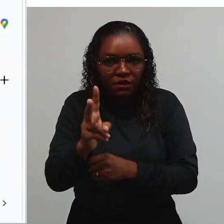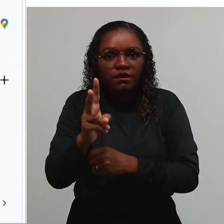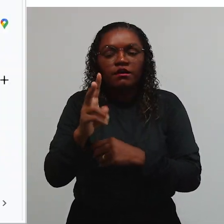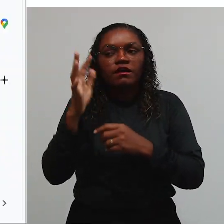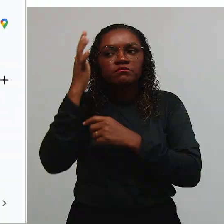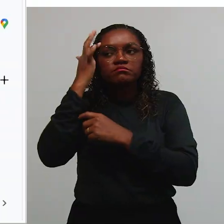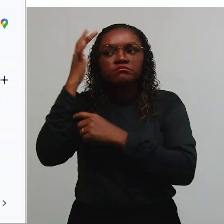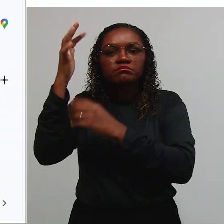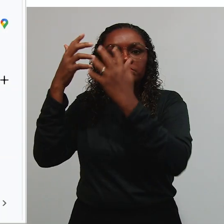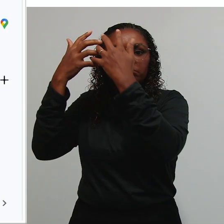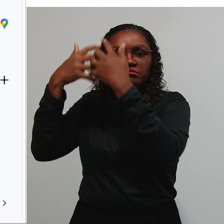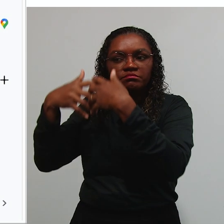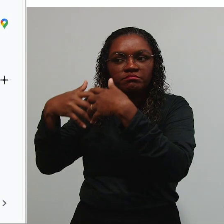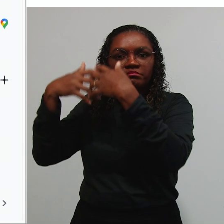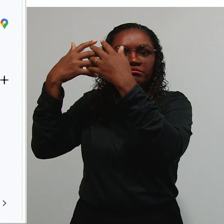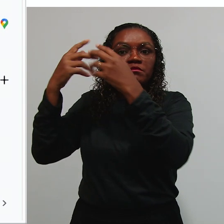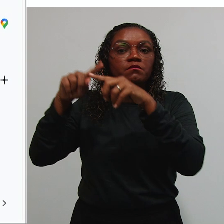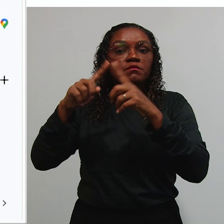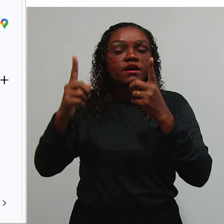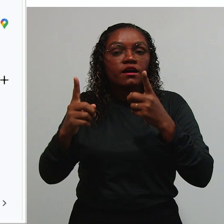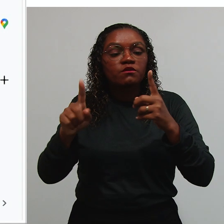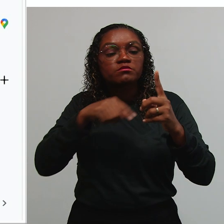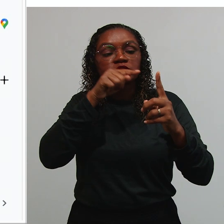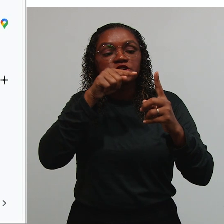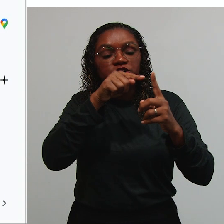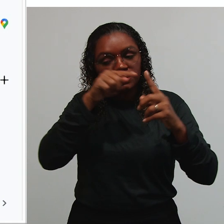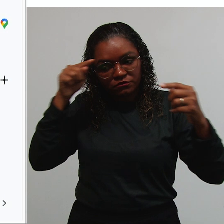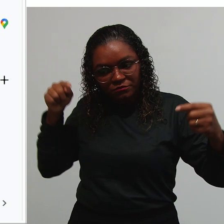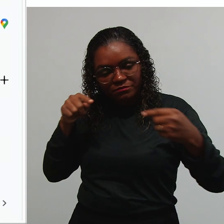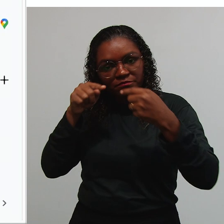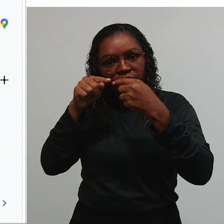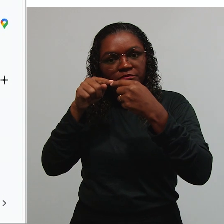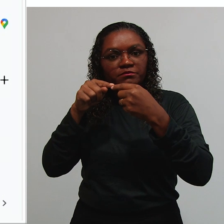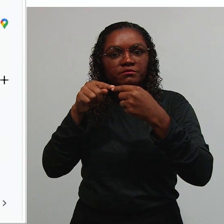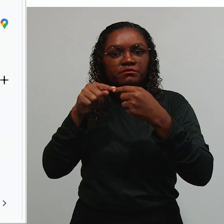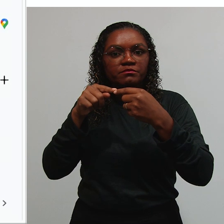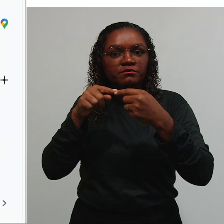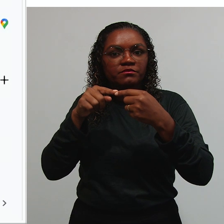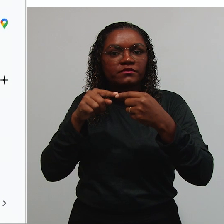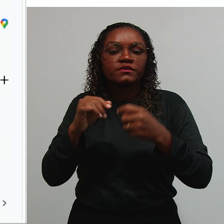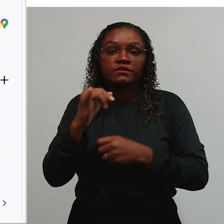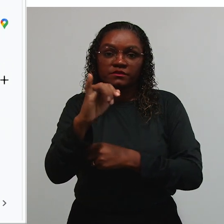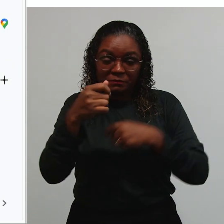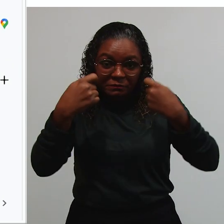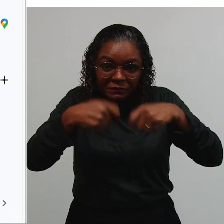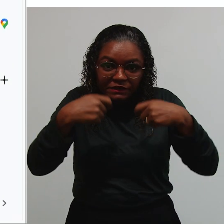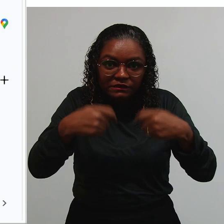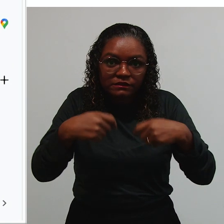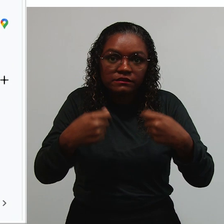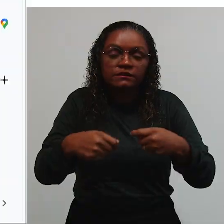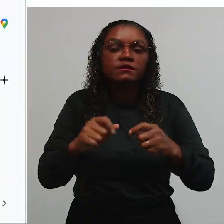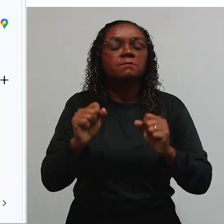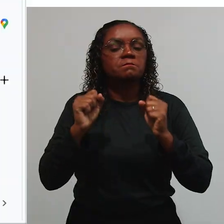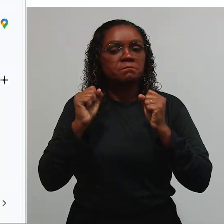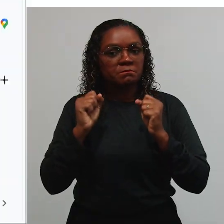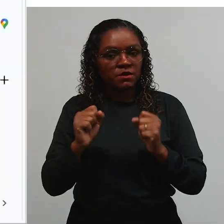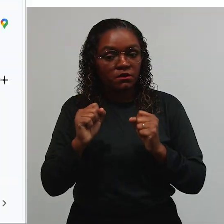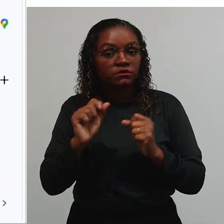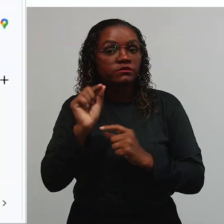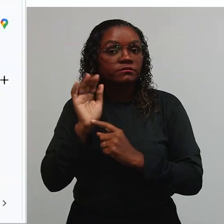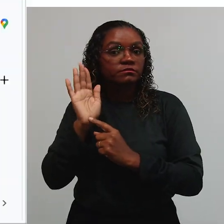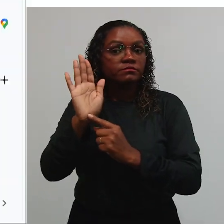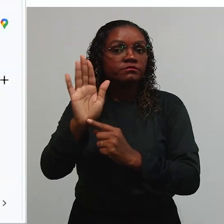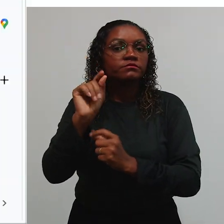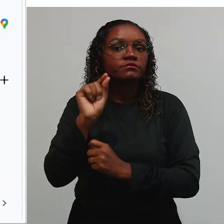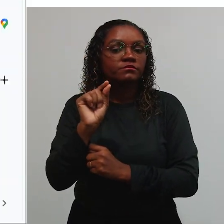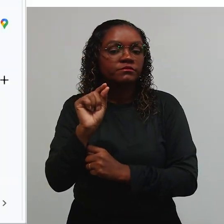a reflexão, mas retomando o objetivo, tá? Caso seja necessário, podem ser apresentadas